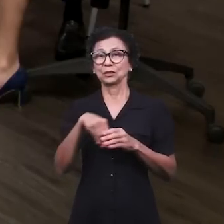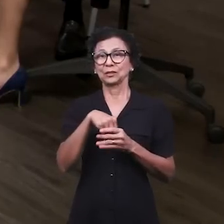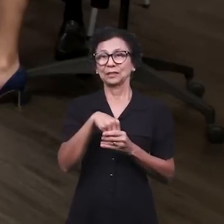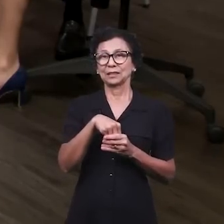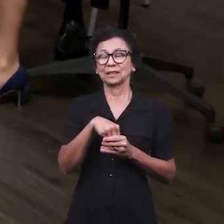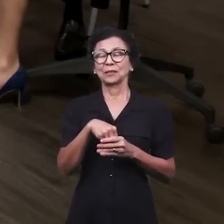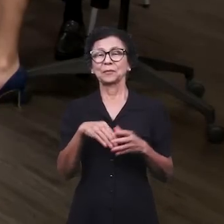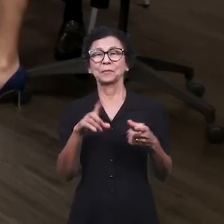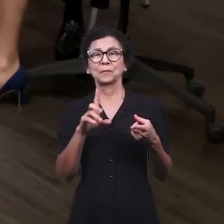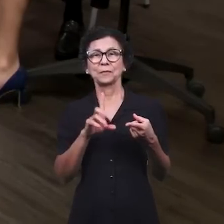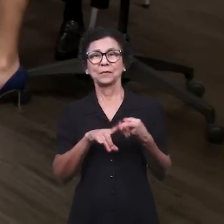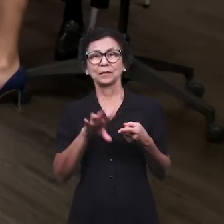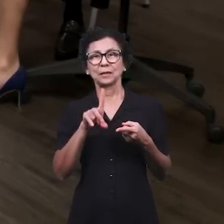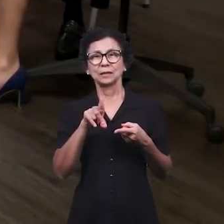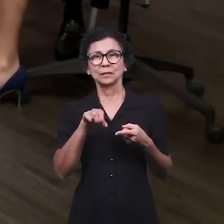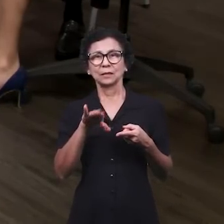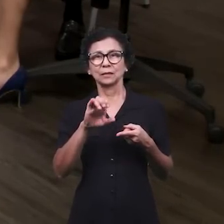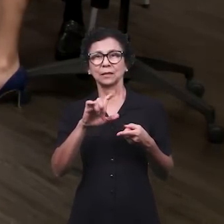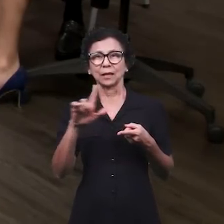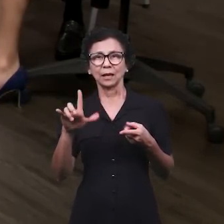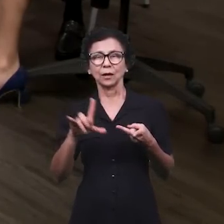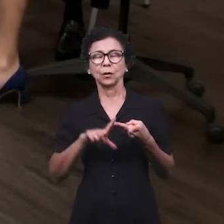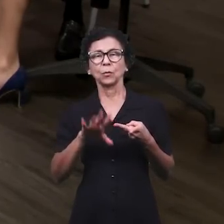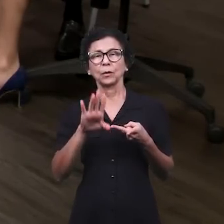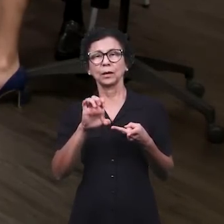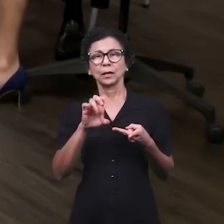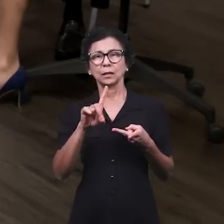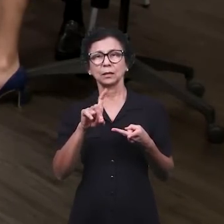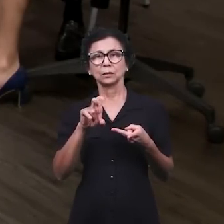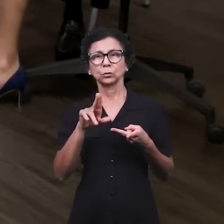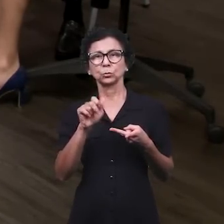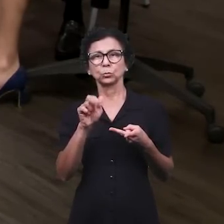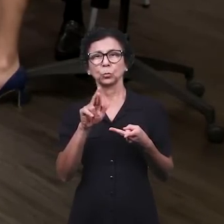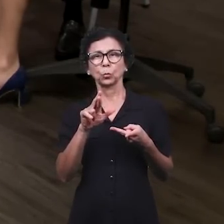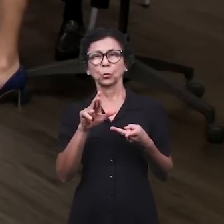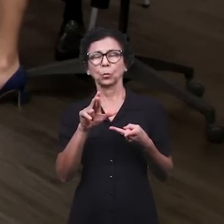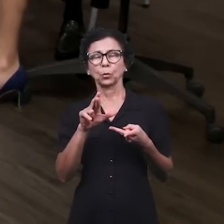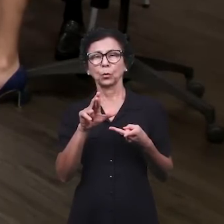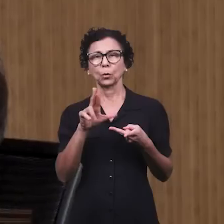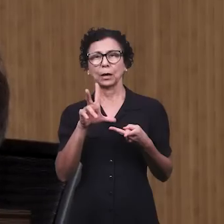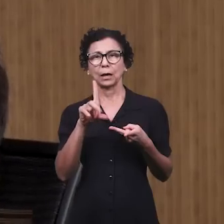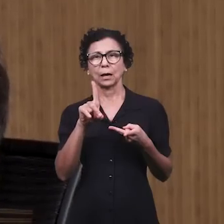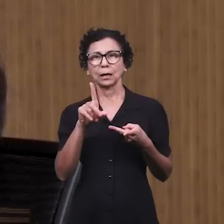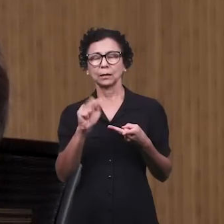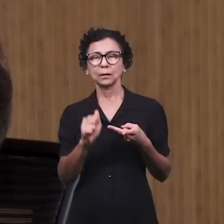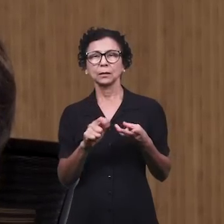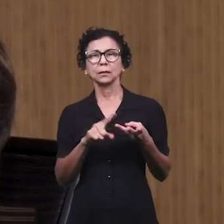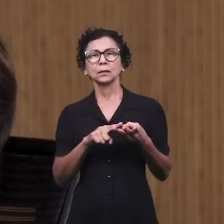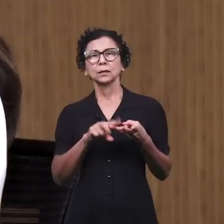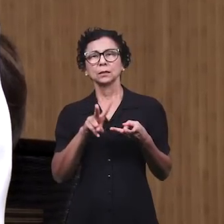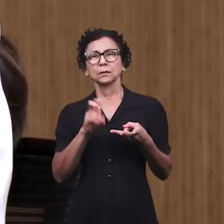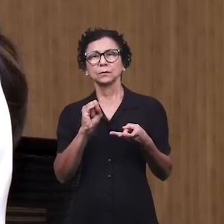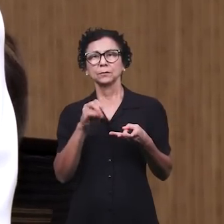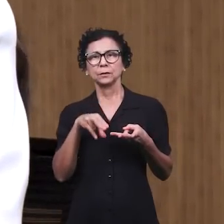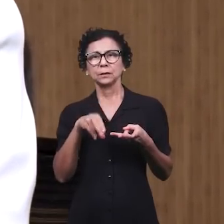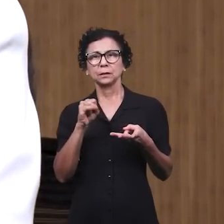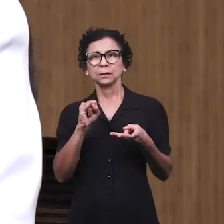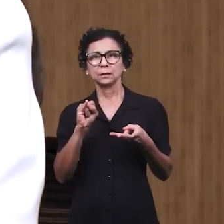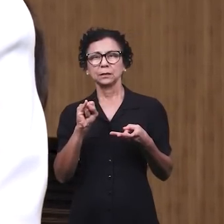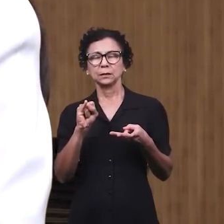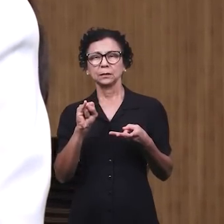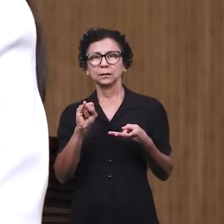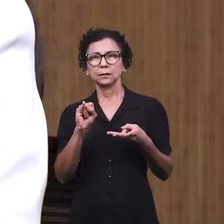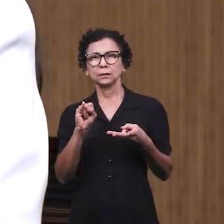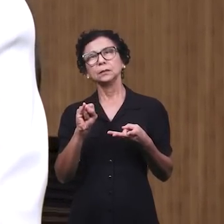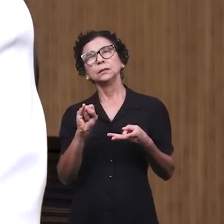o Daniel, Eduarda, Eric, Laís, Vinícius. E o tema do nosso programa são os atos do culto.